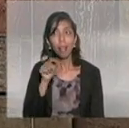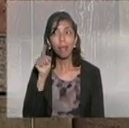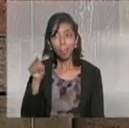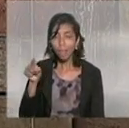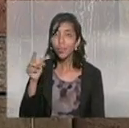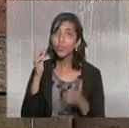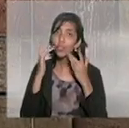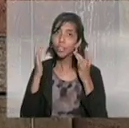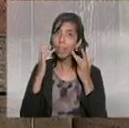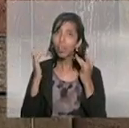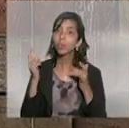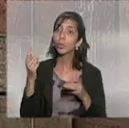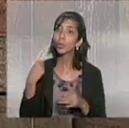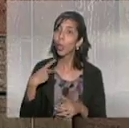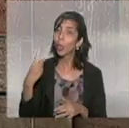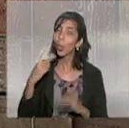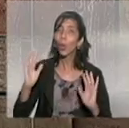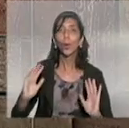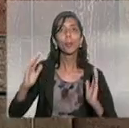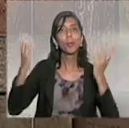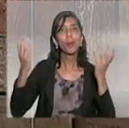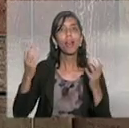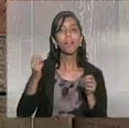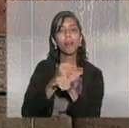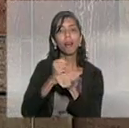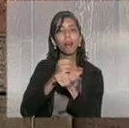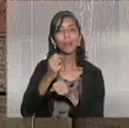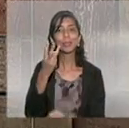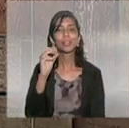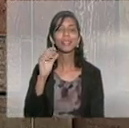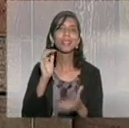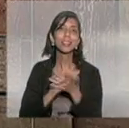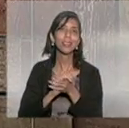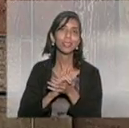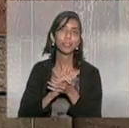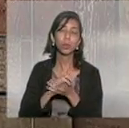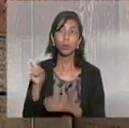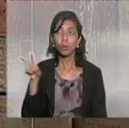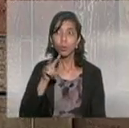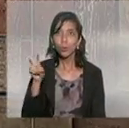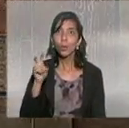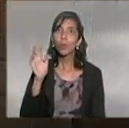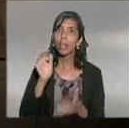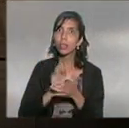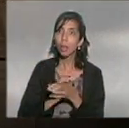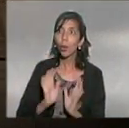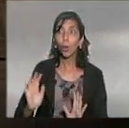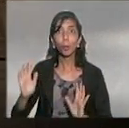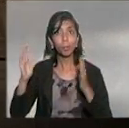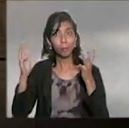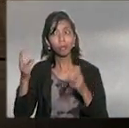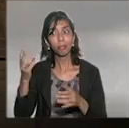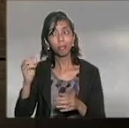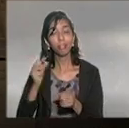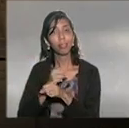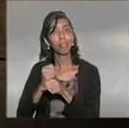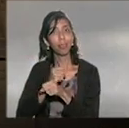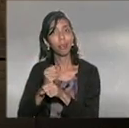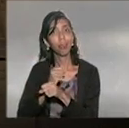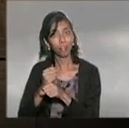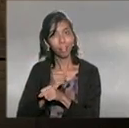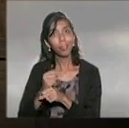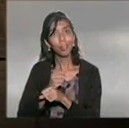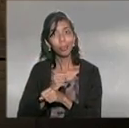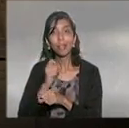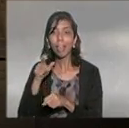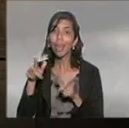e na peça do Baby a gente comemorava 30 anos de casados. Olha! O casal, os personagens comemoravam. Fazia exatamente 30 anos que eu tinha me